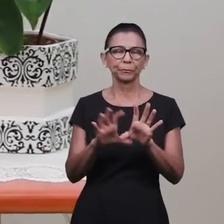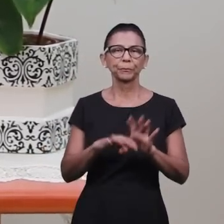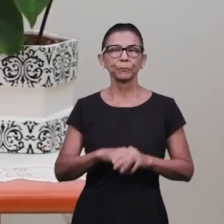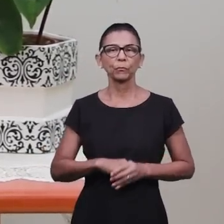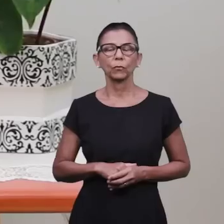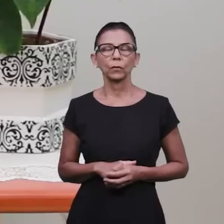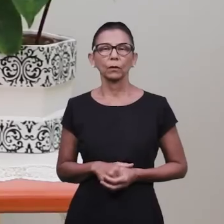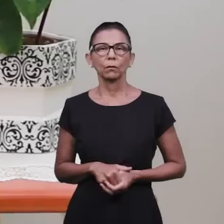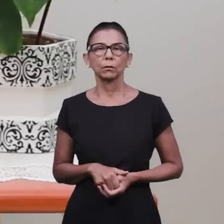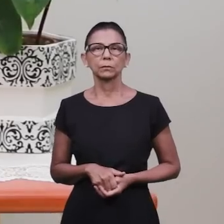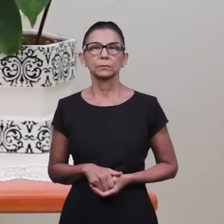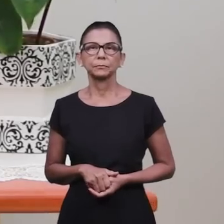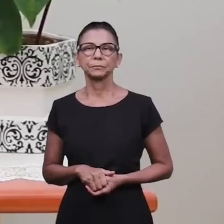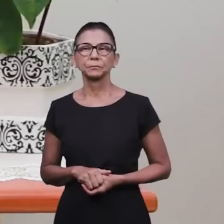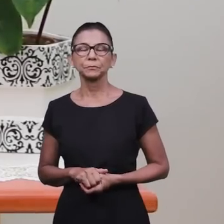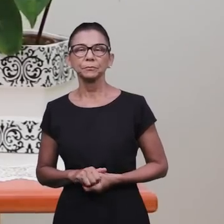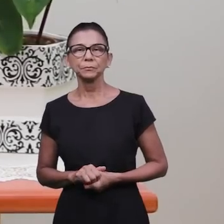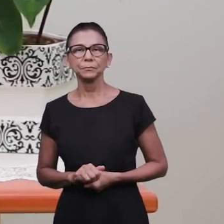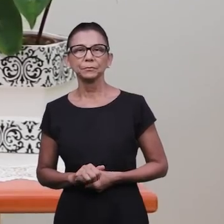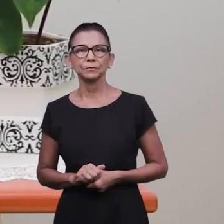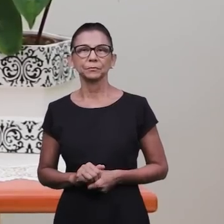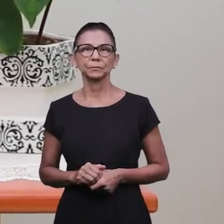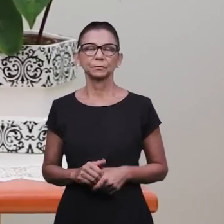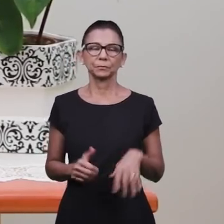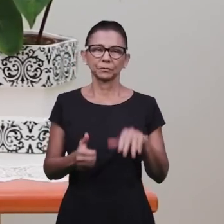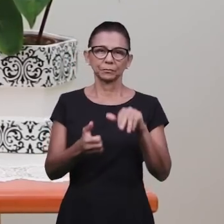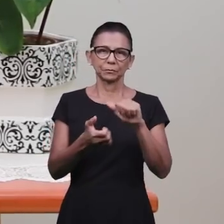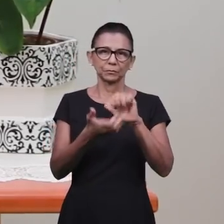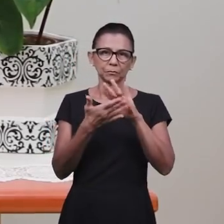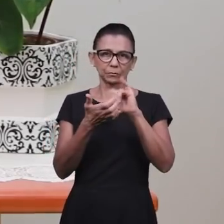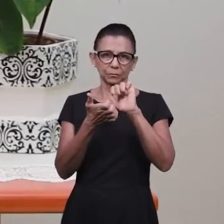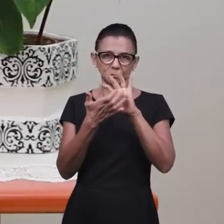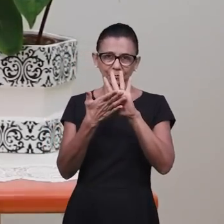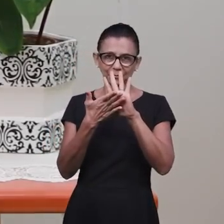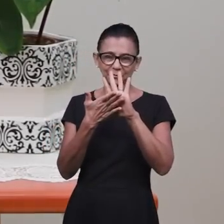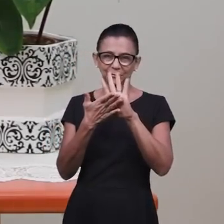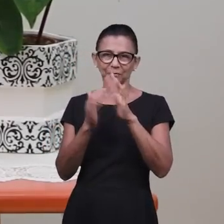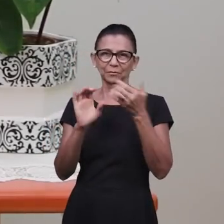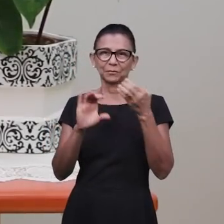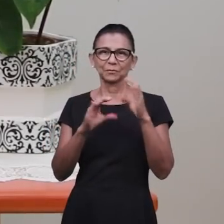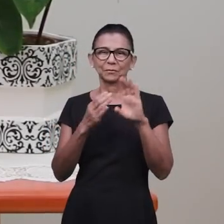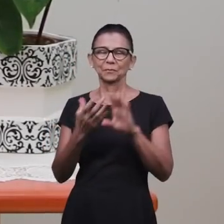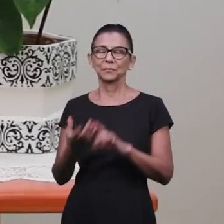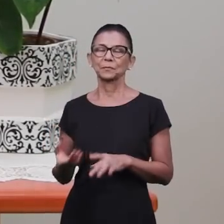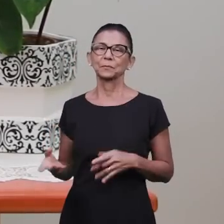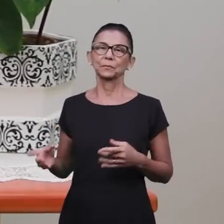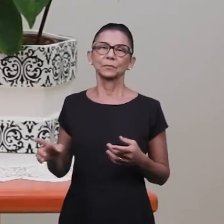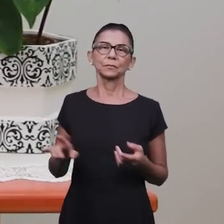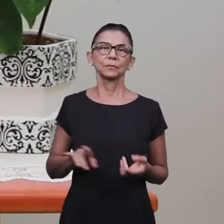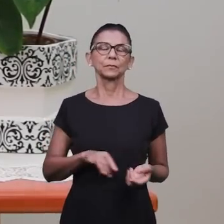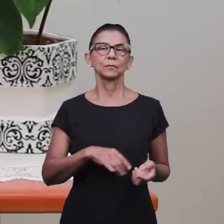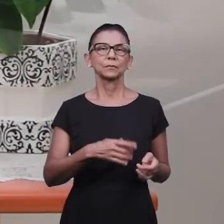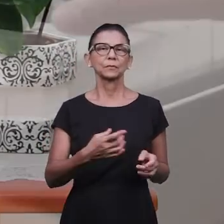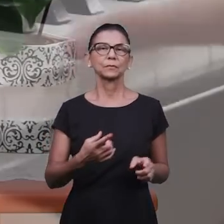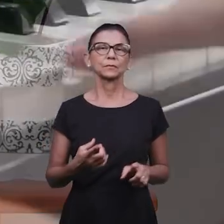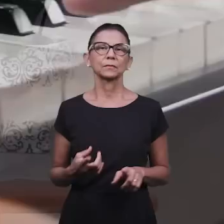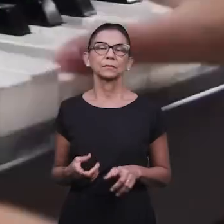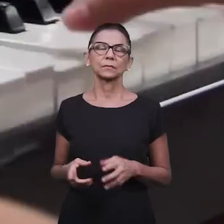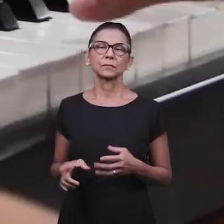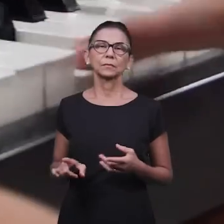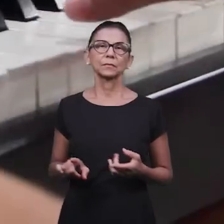Cada um esteja à vontade neste momento, vamos entoar um hino de louvor ao nosso Deus.